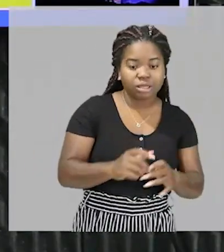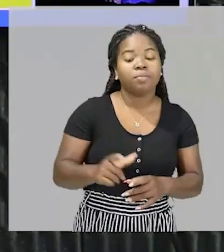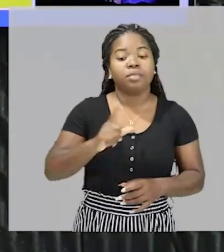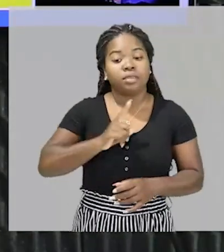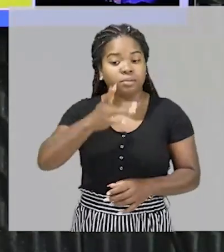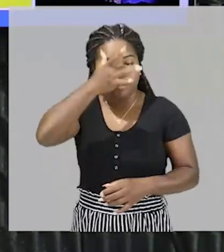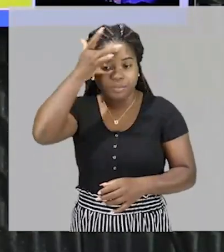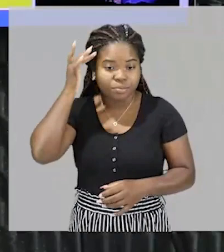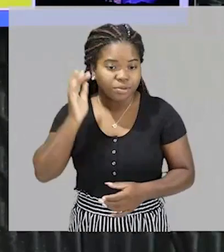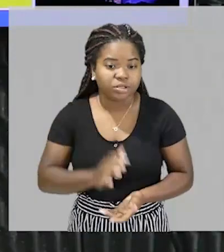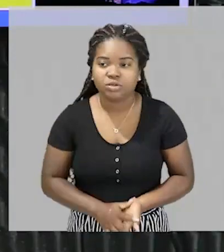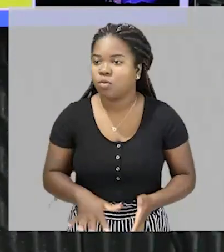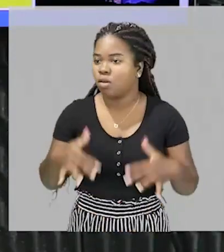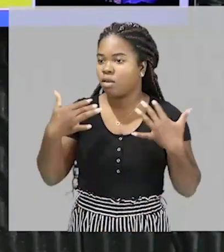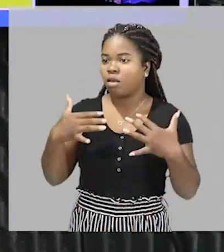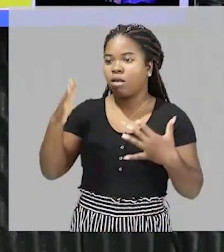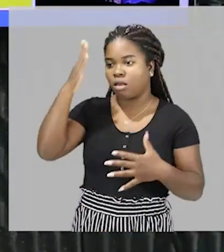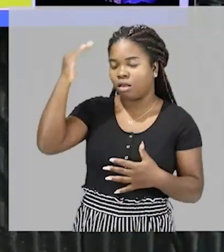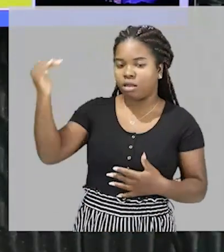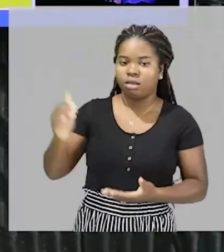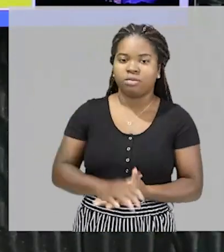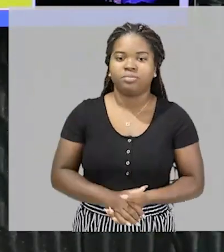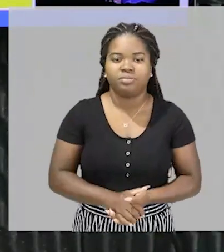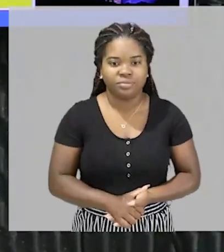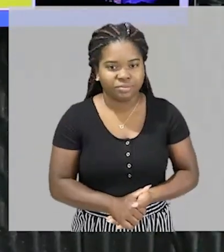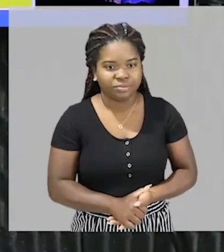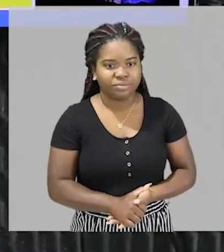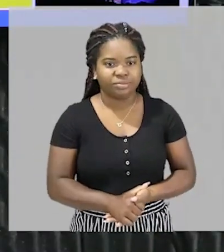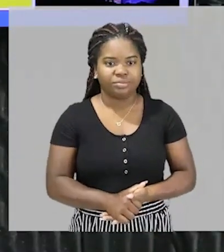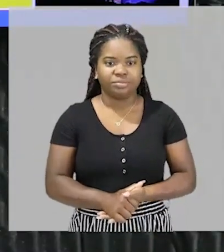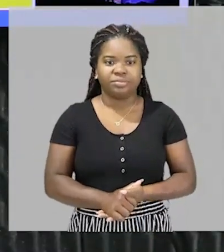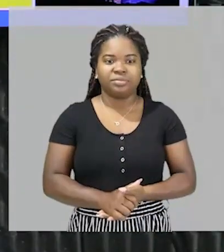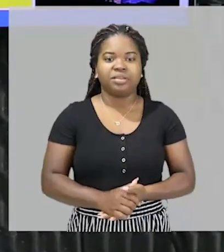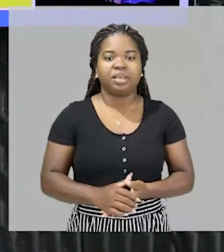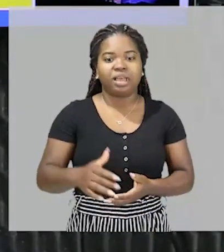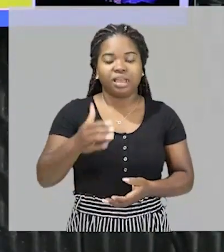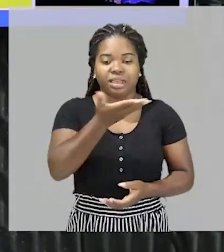tem na escola que ela já levanta o ombro e diz assim, amiga,